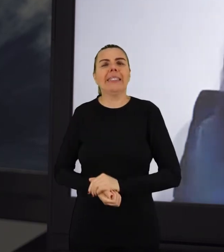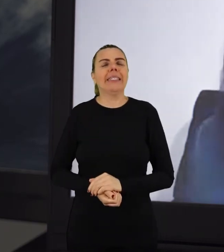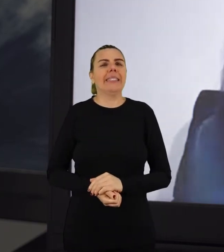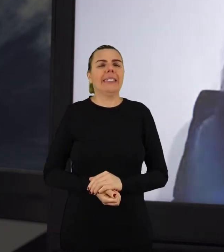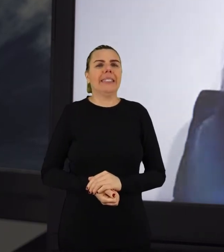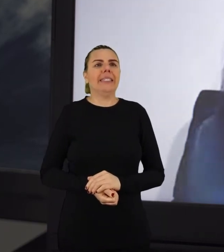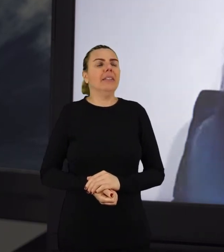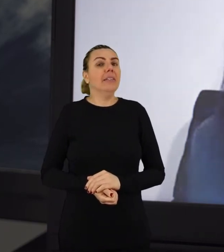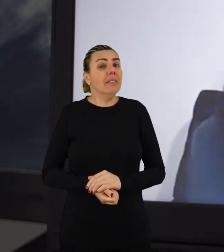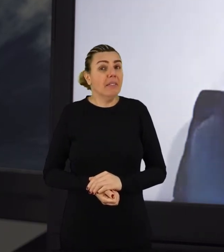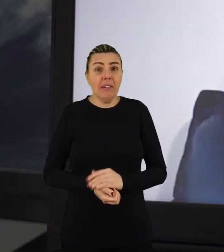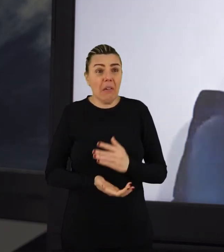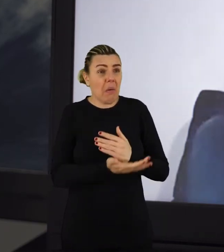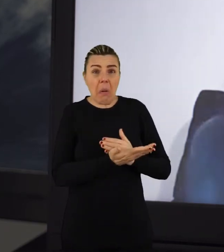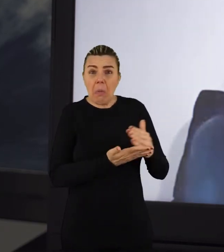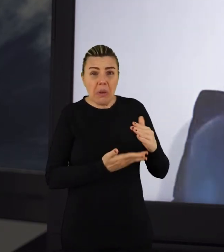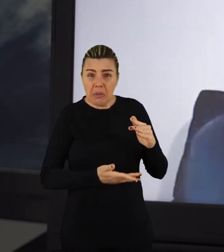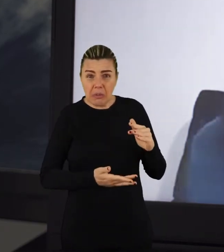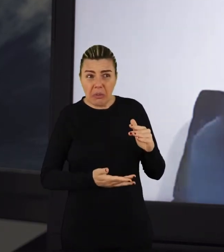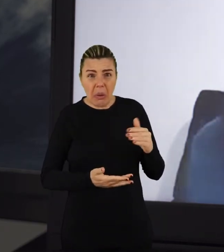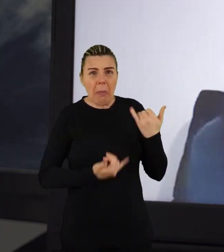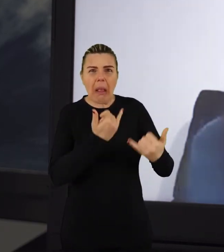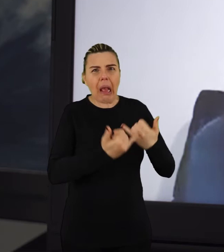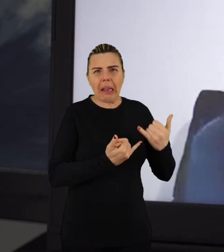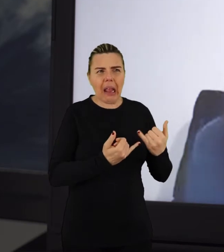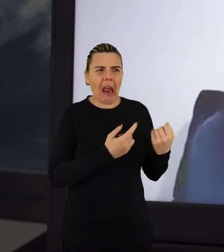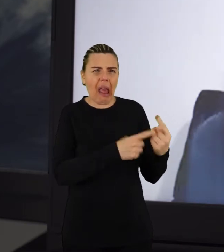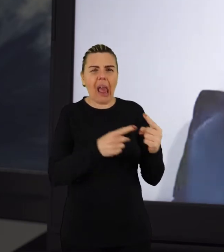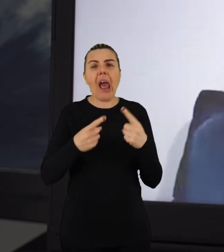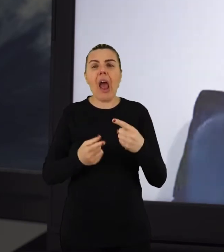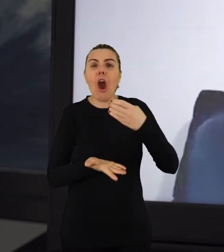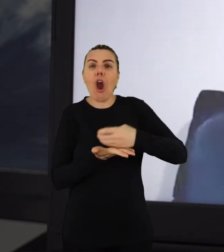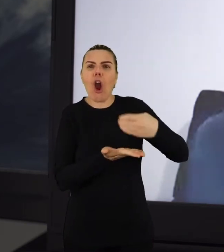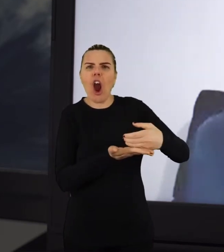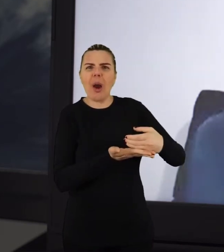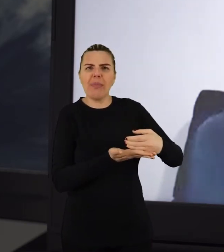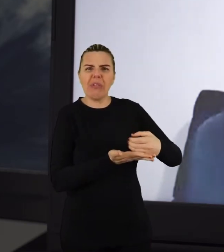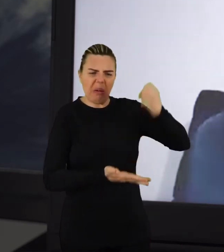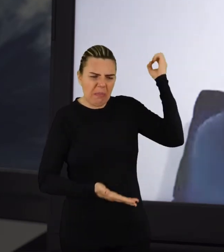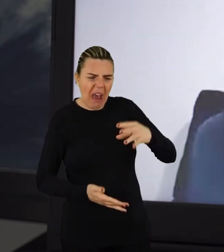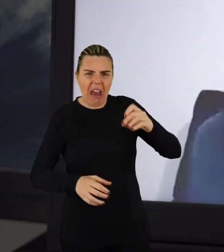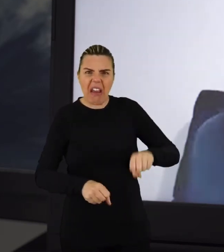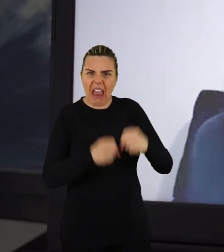E eles começaram de brincadeira, quebrar uns copos. E